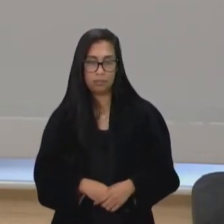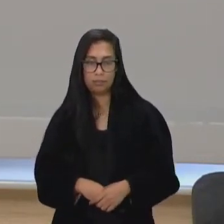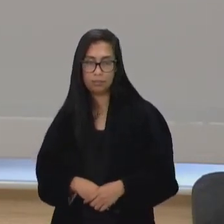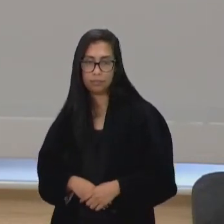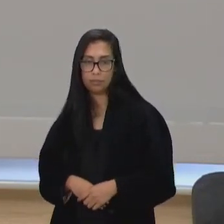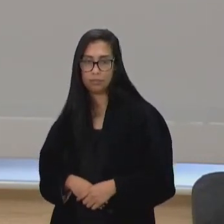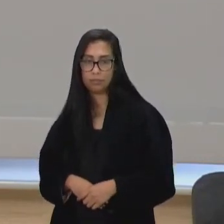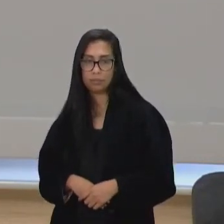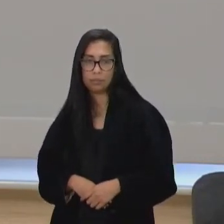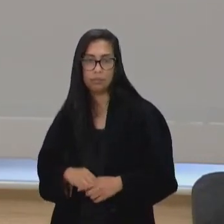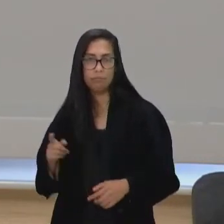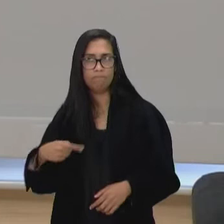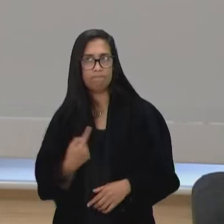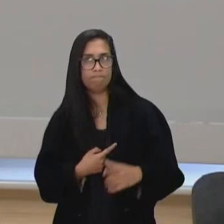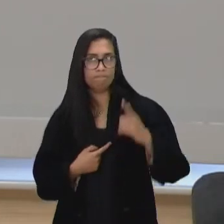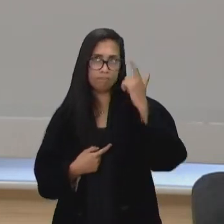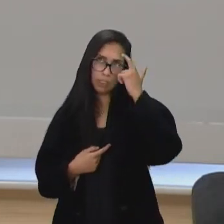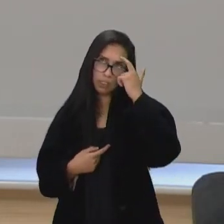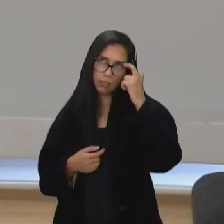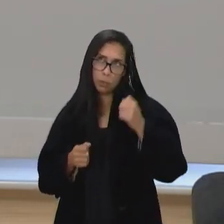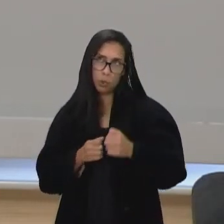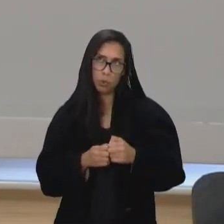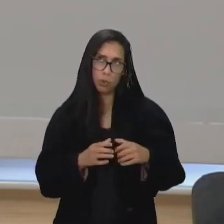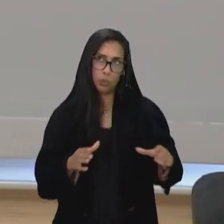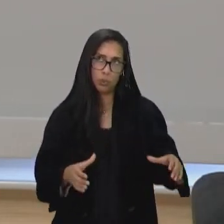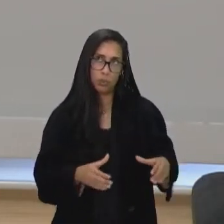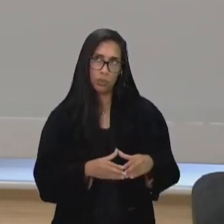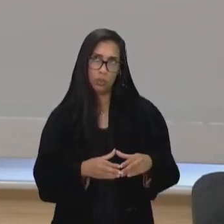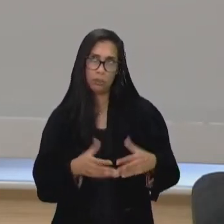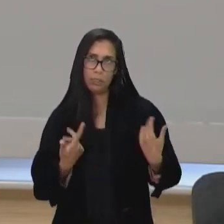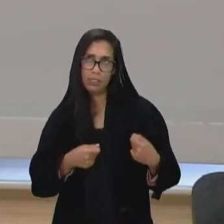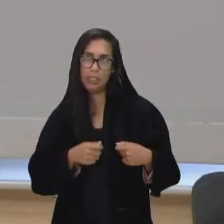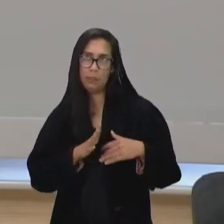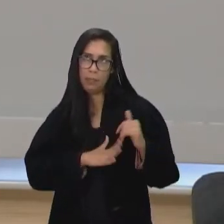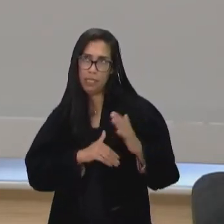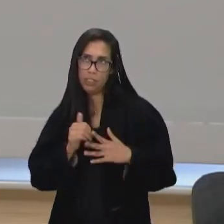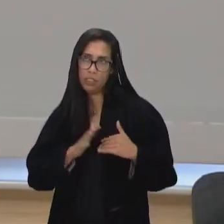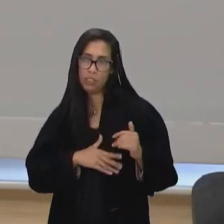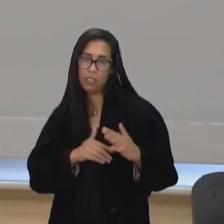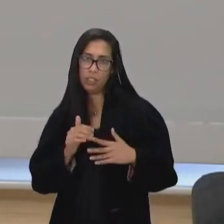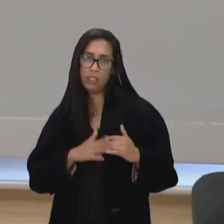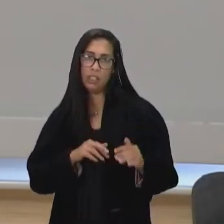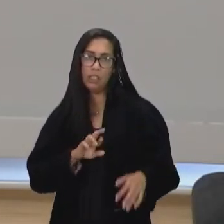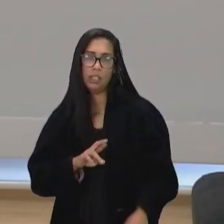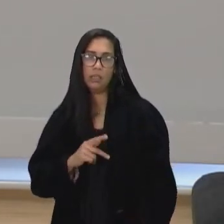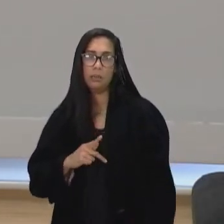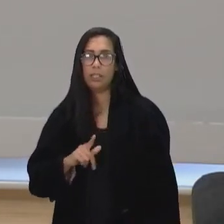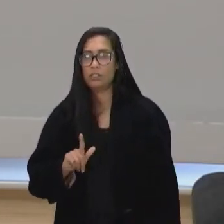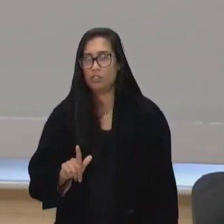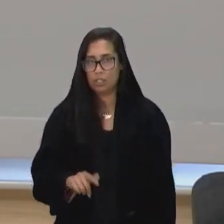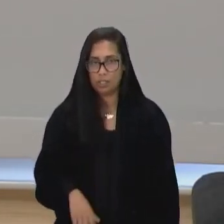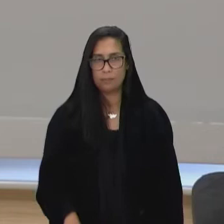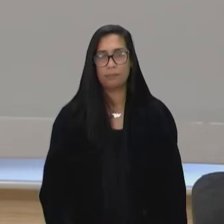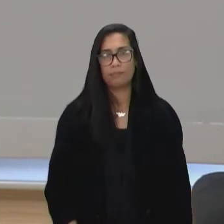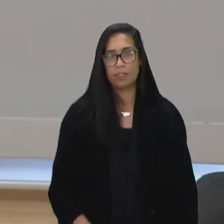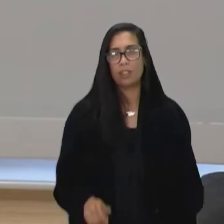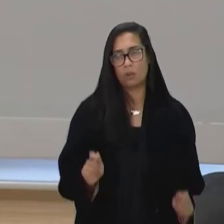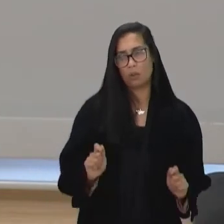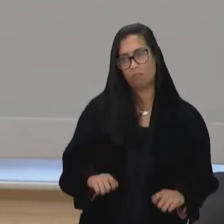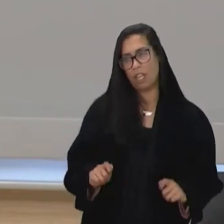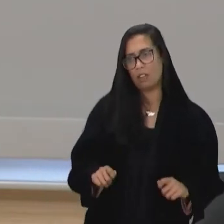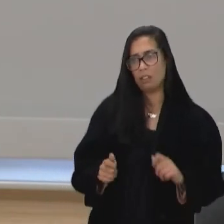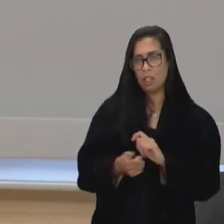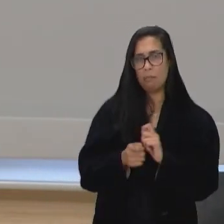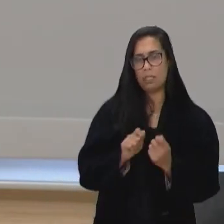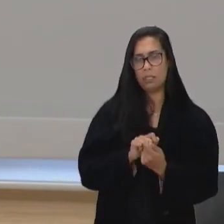aí, depois a gente meio que pensou junto, assim, falou, então vamos usar isso na prática do RPG, então fica mais fácil. Sim. Aí a professora Rebeca ajuda a gente também nessa área e